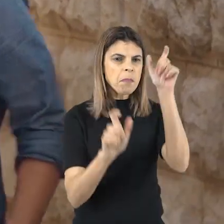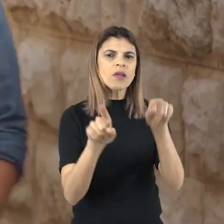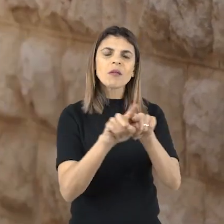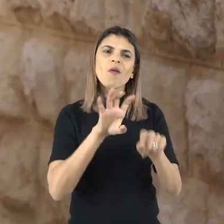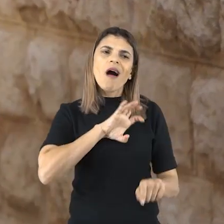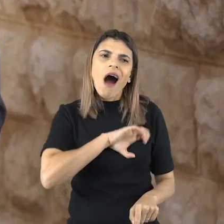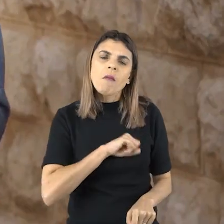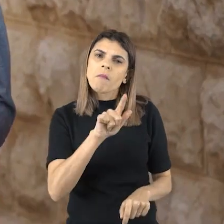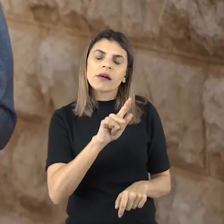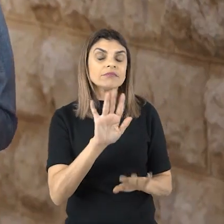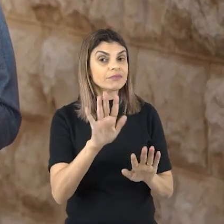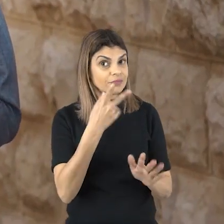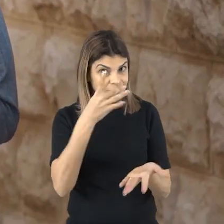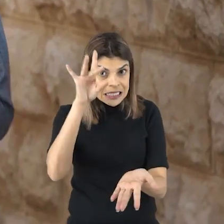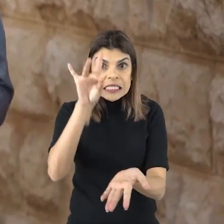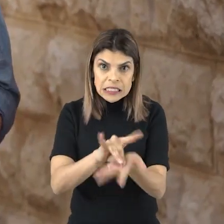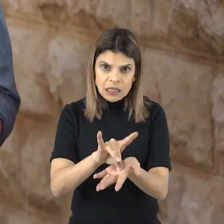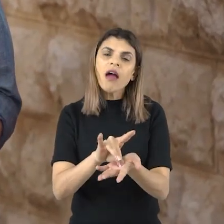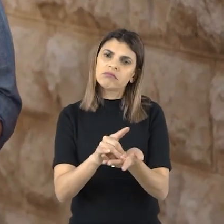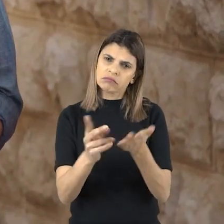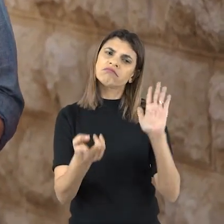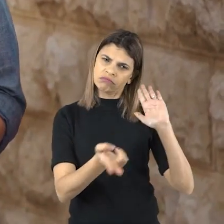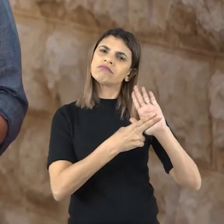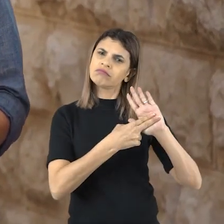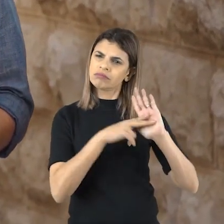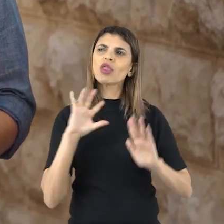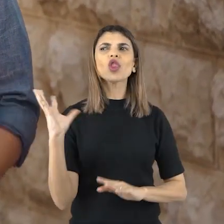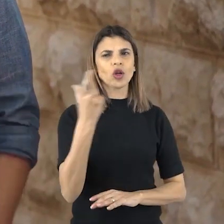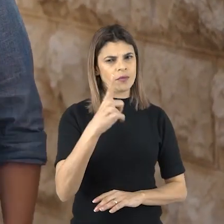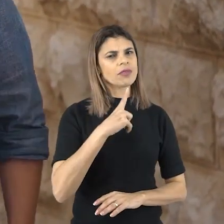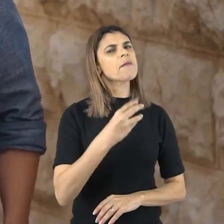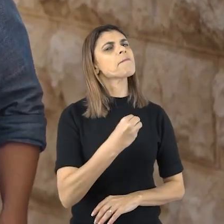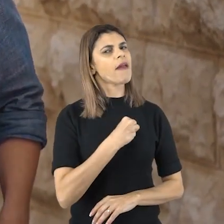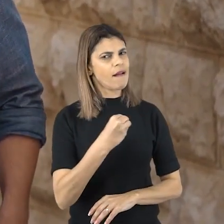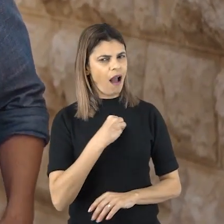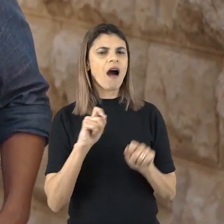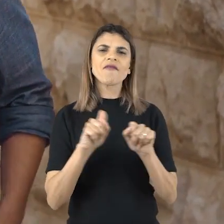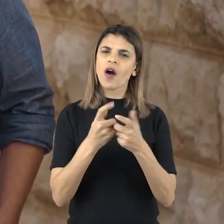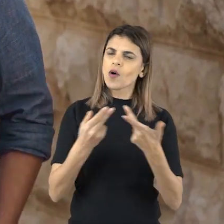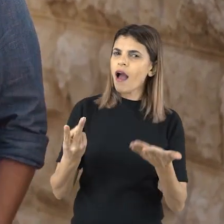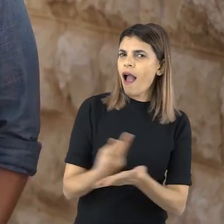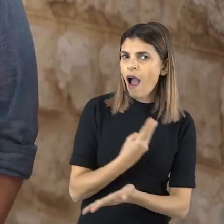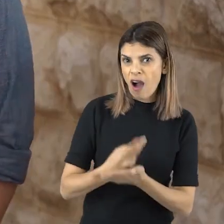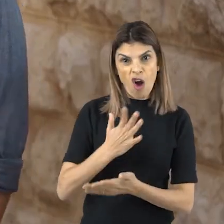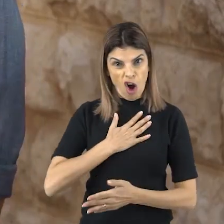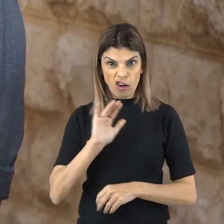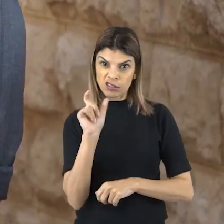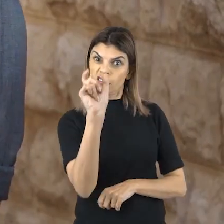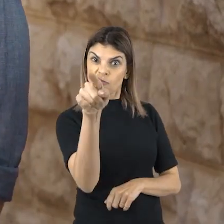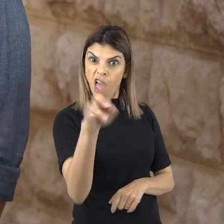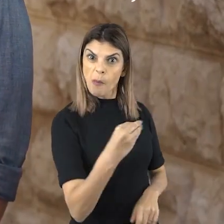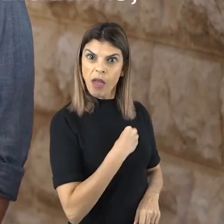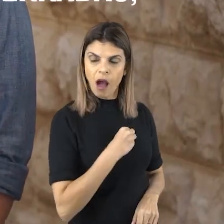que amo. E eu creio que se formos todos sinceros, todos nós fazemos coisas erradas. Nós pecamos. E ninguém quer ser chamado de pecador. Se você for igual a mim,